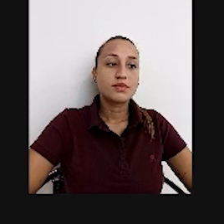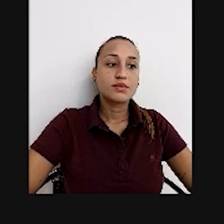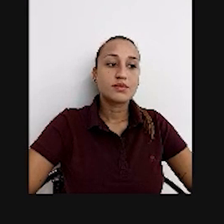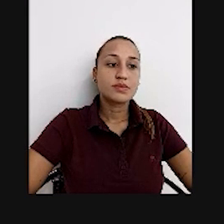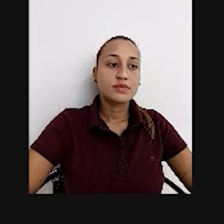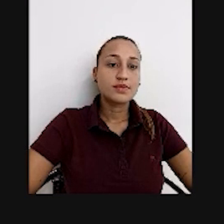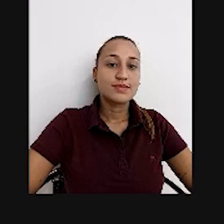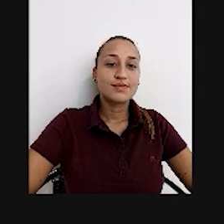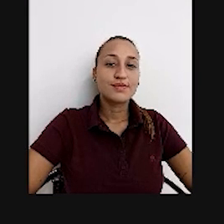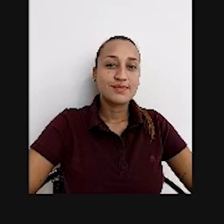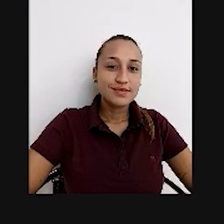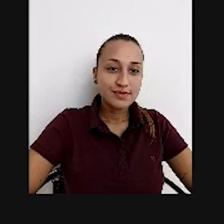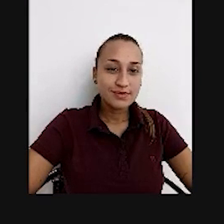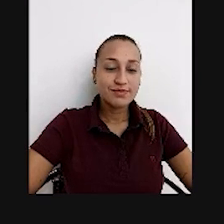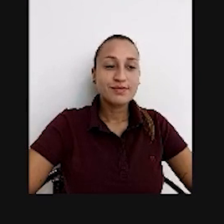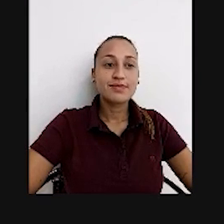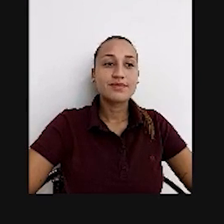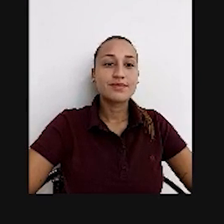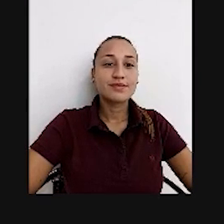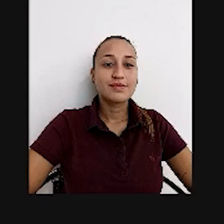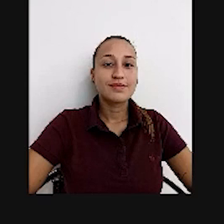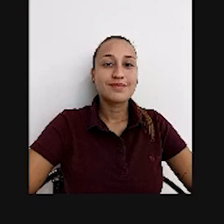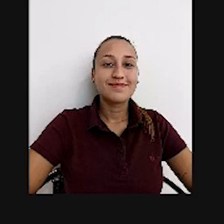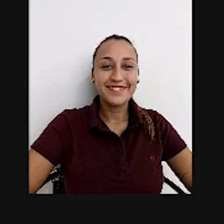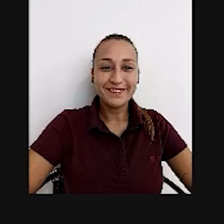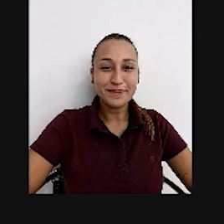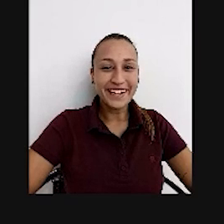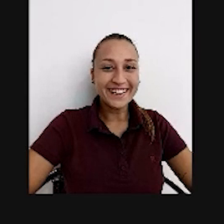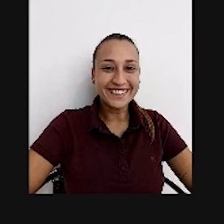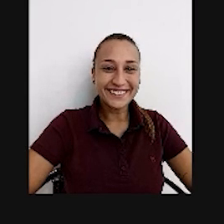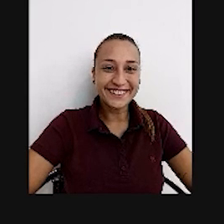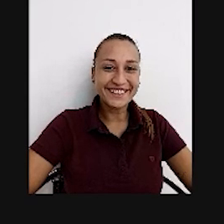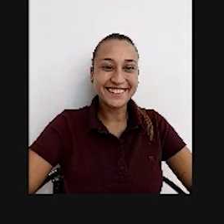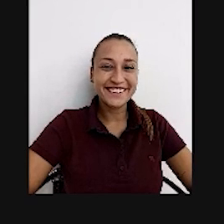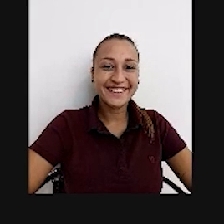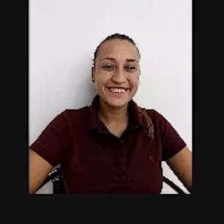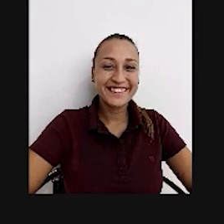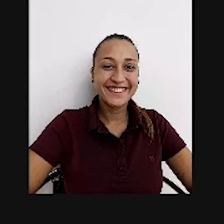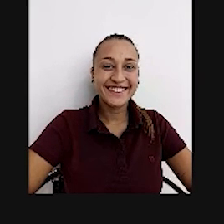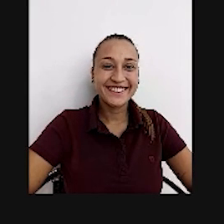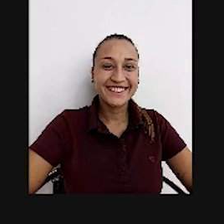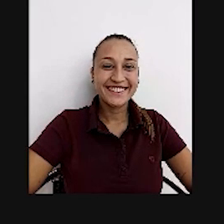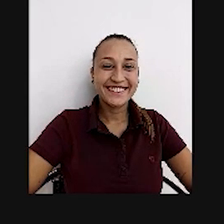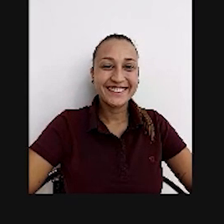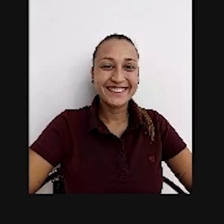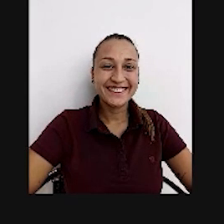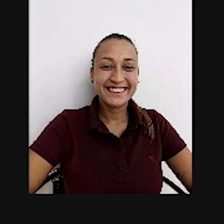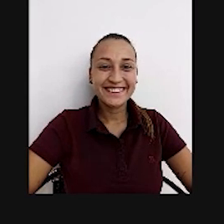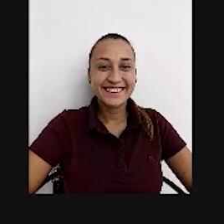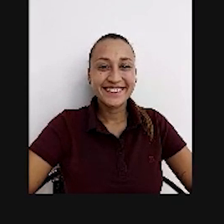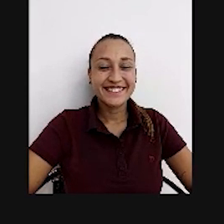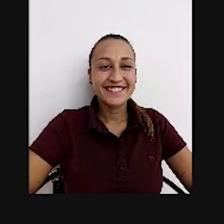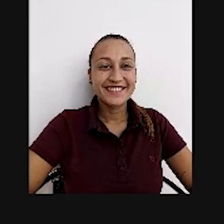vemos em breve no próximo vídeo e até lá. Obrigada. Tchau, tchau. Valeu, Gabriela. Tchau, tchau.